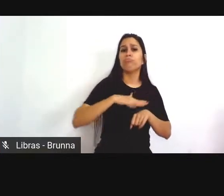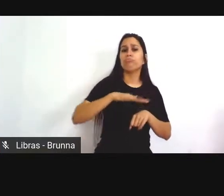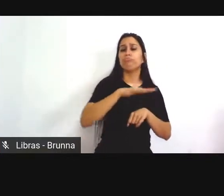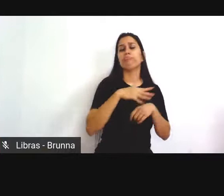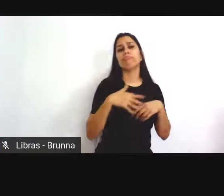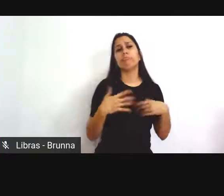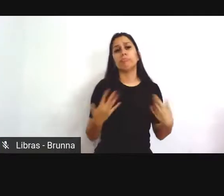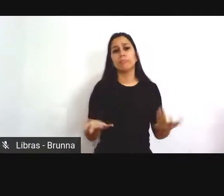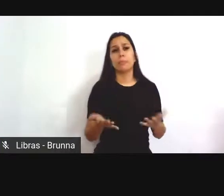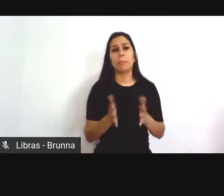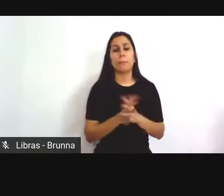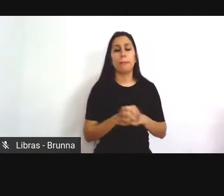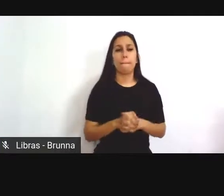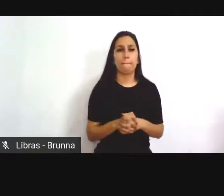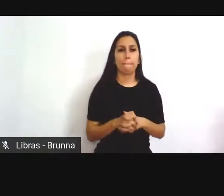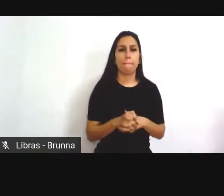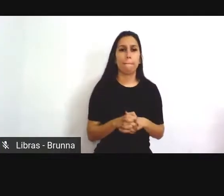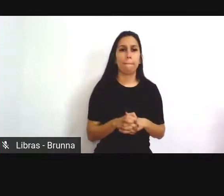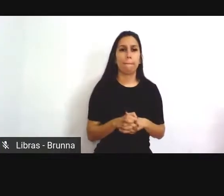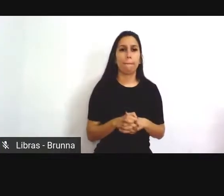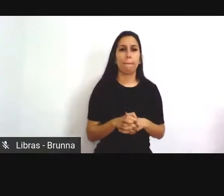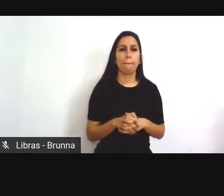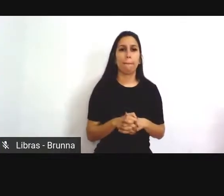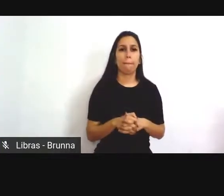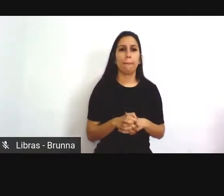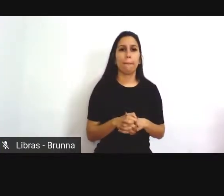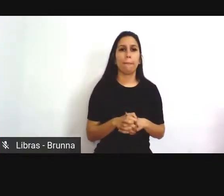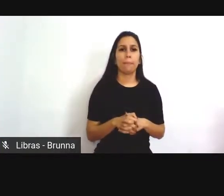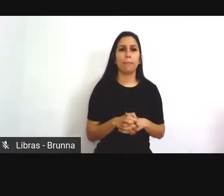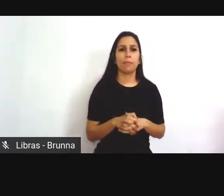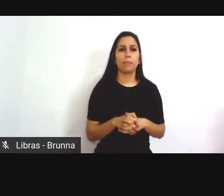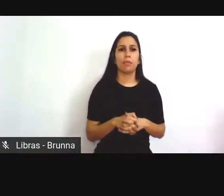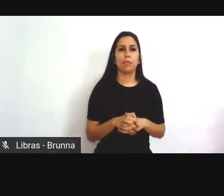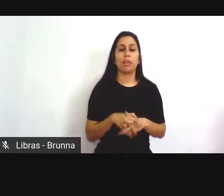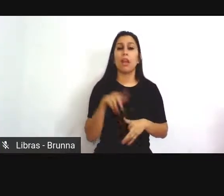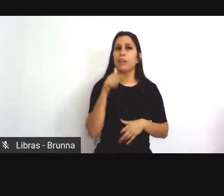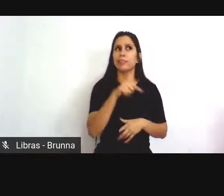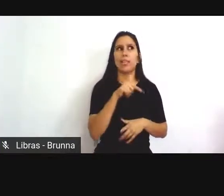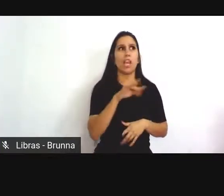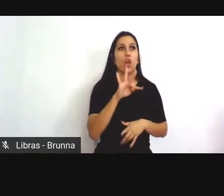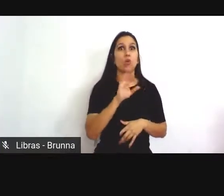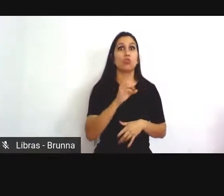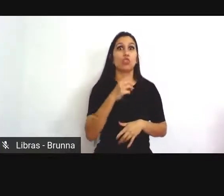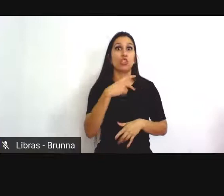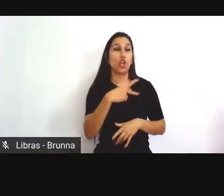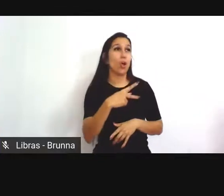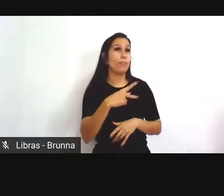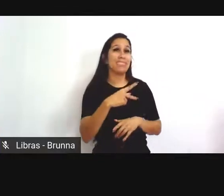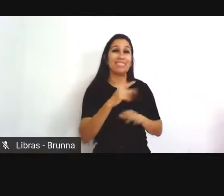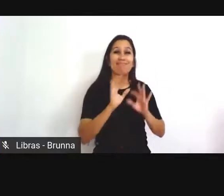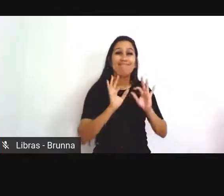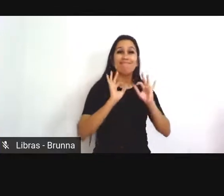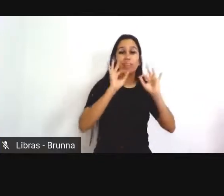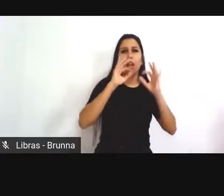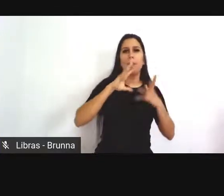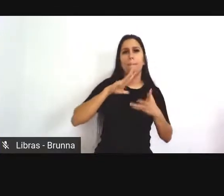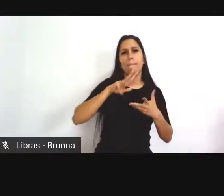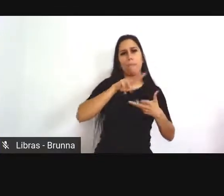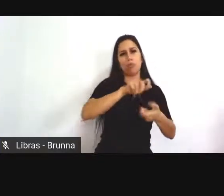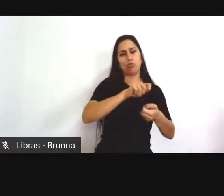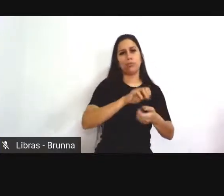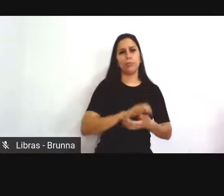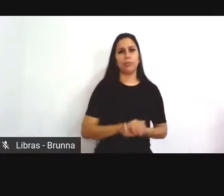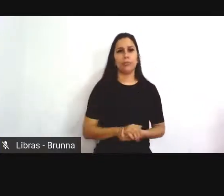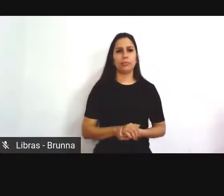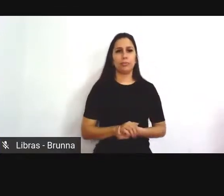Então, para dar um exemplo, né, esse é o top de linha mundial. Tá? O Olimpo mundial da área de